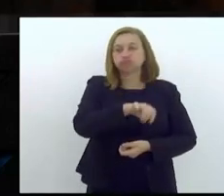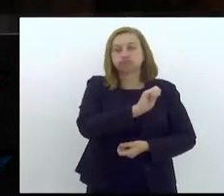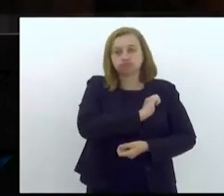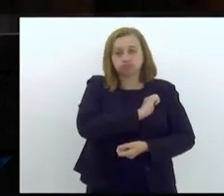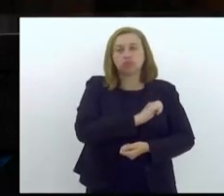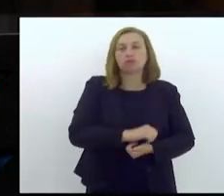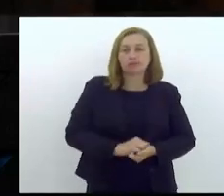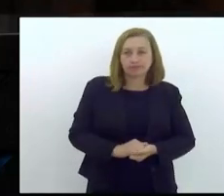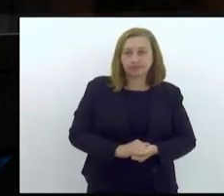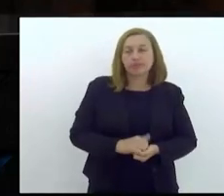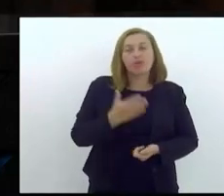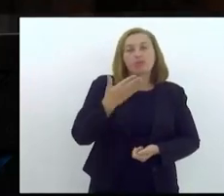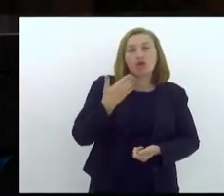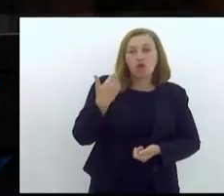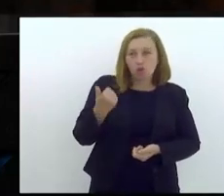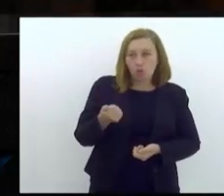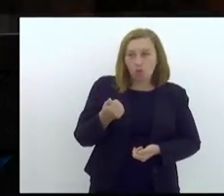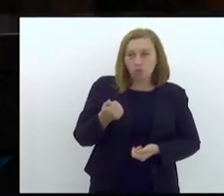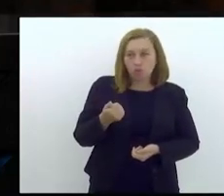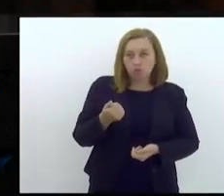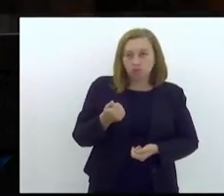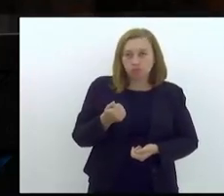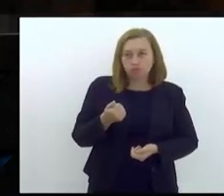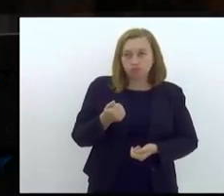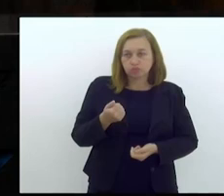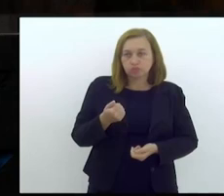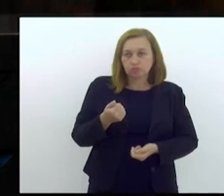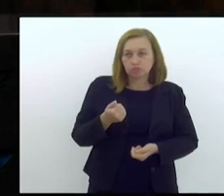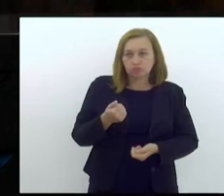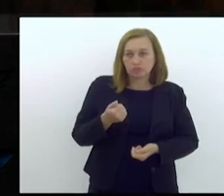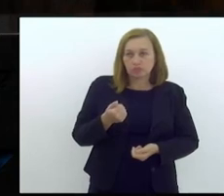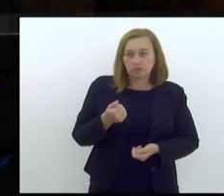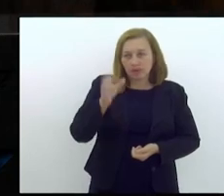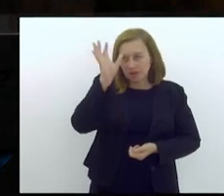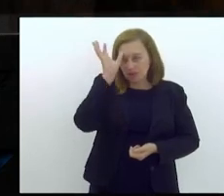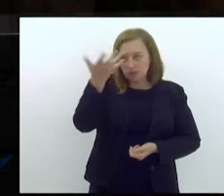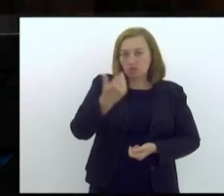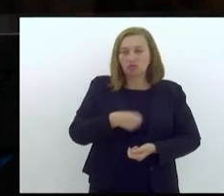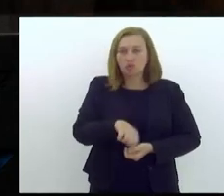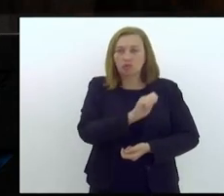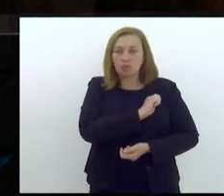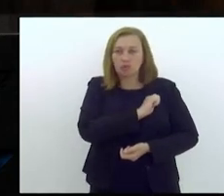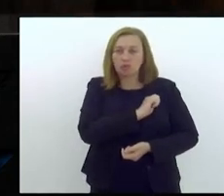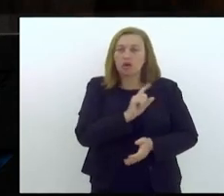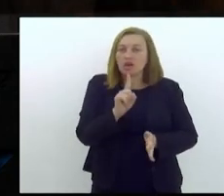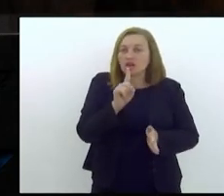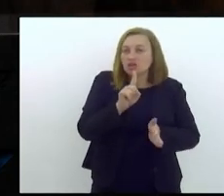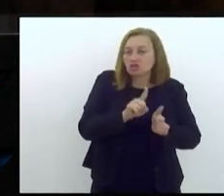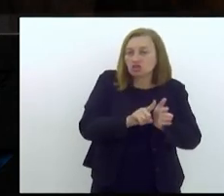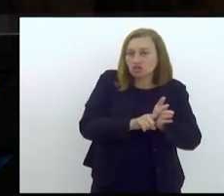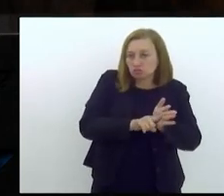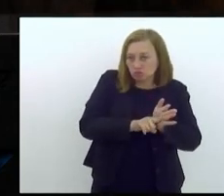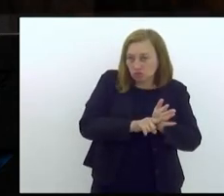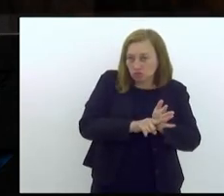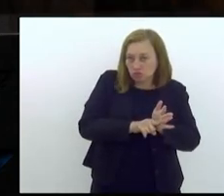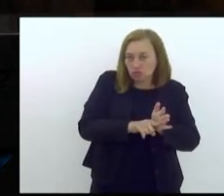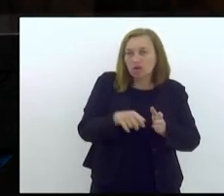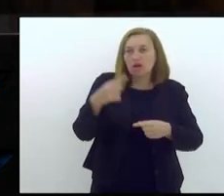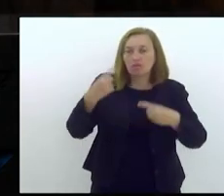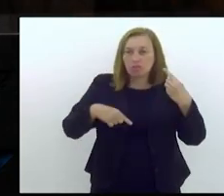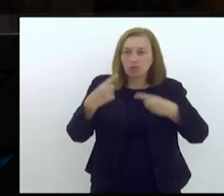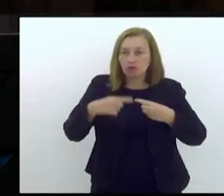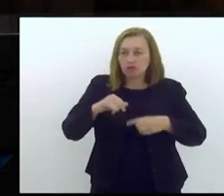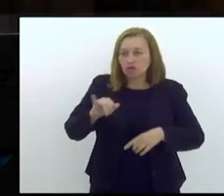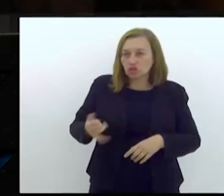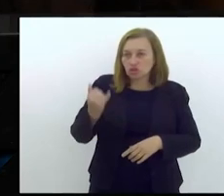e a melhor forma de sair desse regime ela redução da política de juros reais no serviço